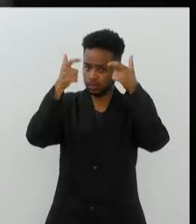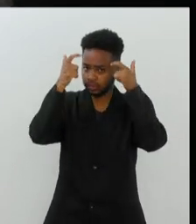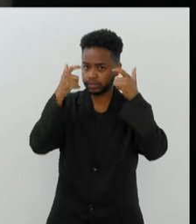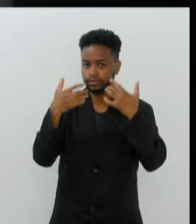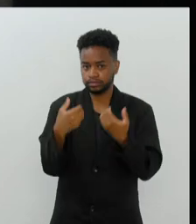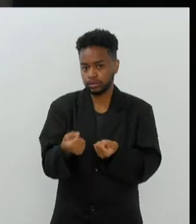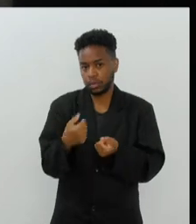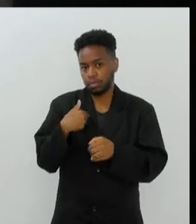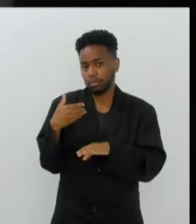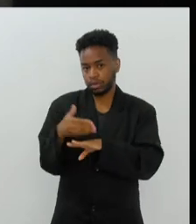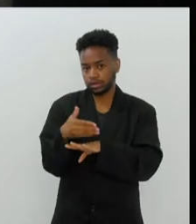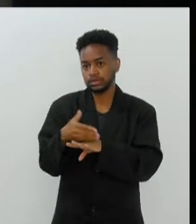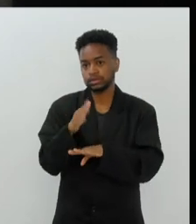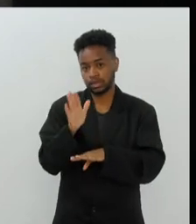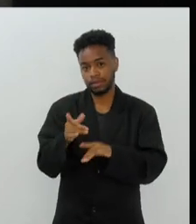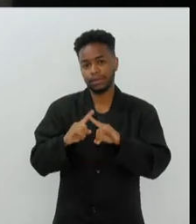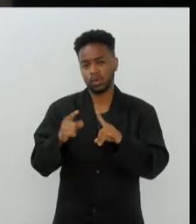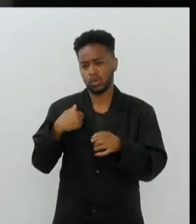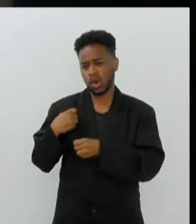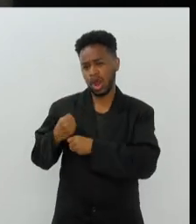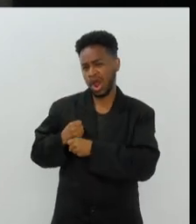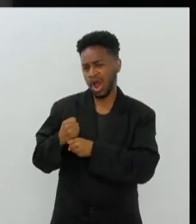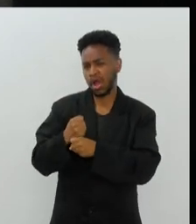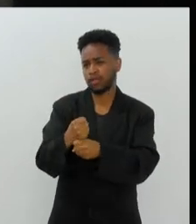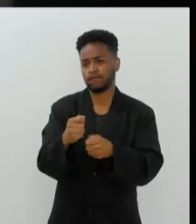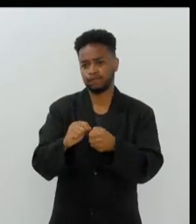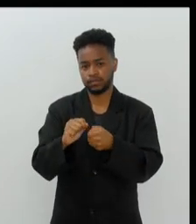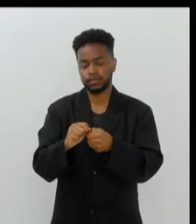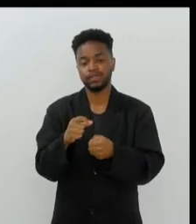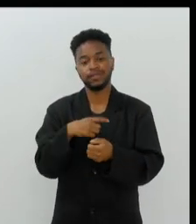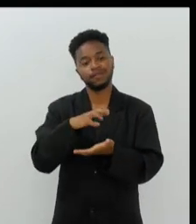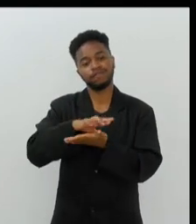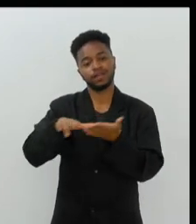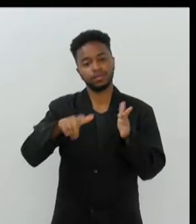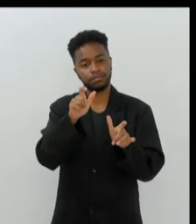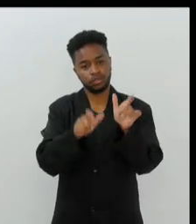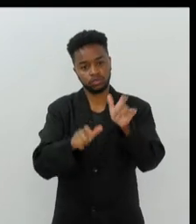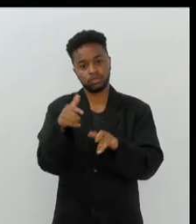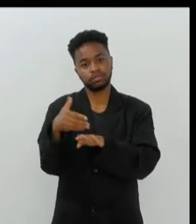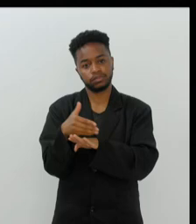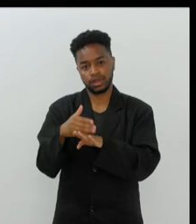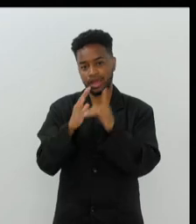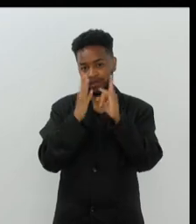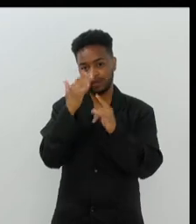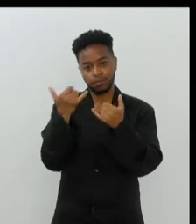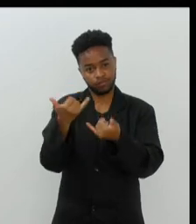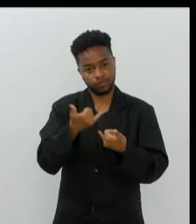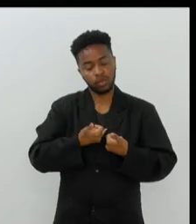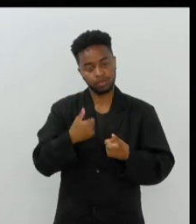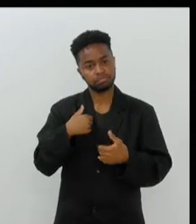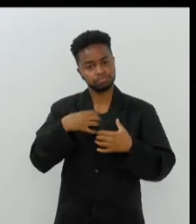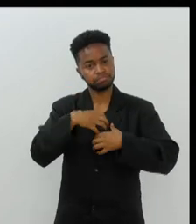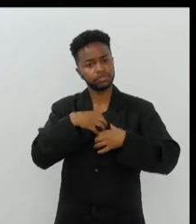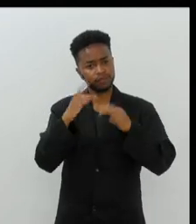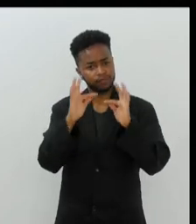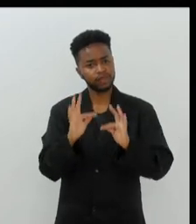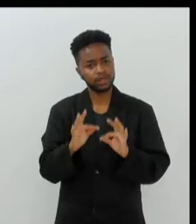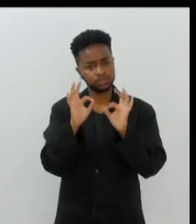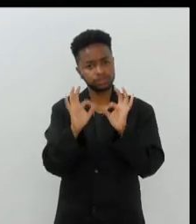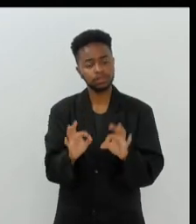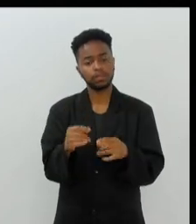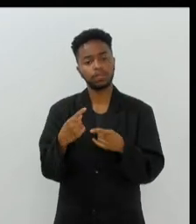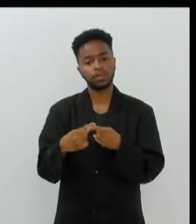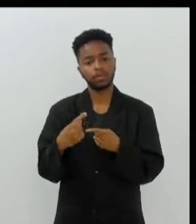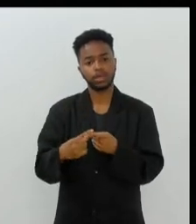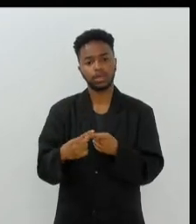coroações de rainha de bateria que eu participei. Olha que eu faço isso há muitos É, anos. muita gente de carnaval mesmo falou isso para mim. Eu fiquei